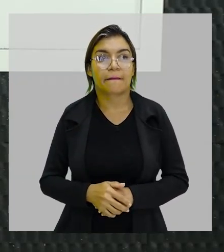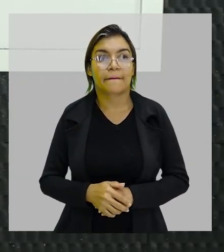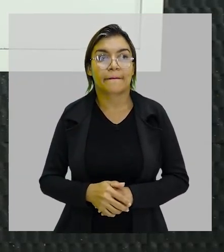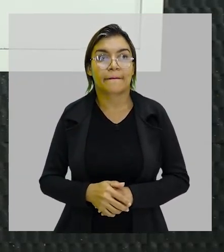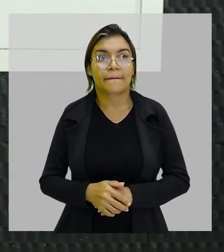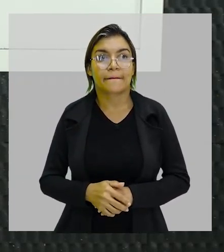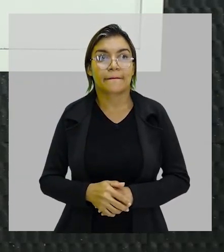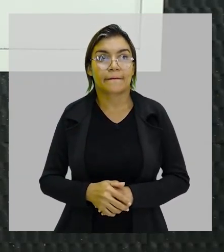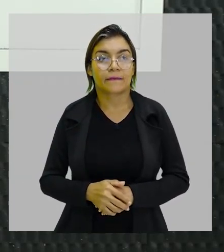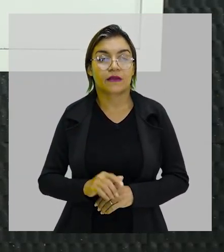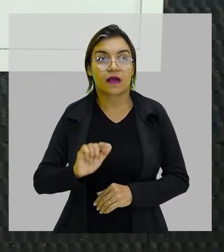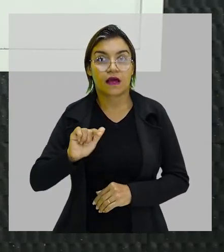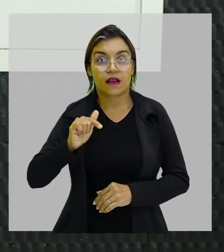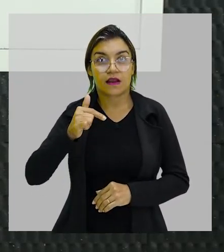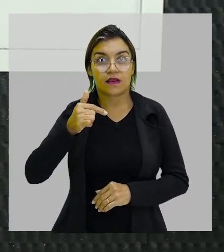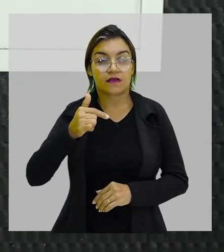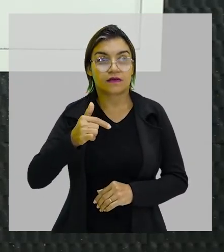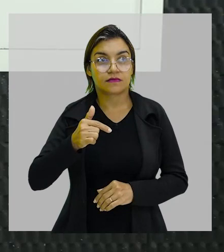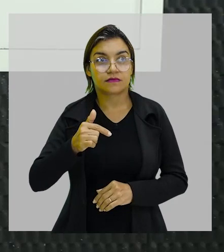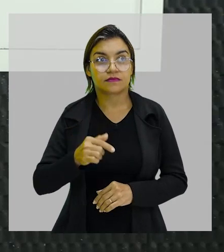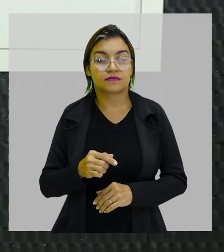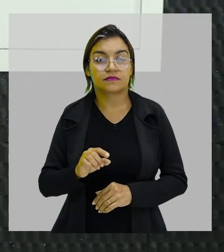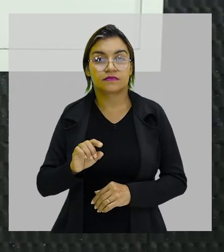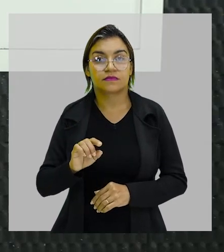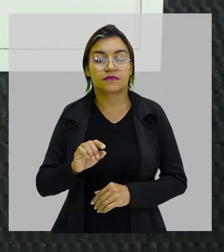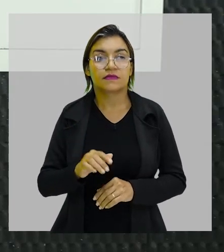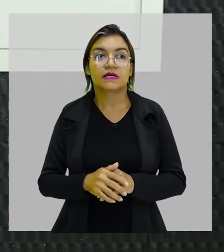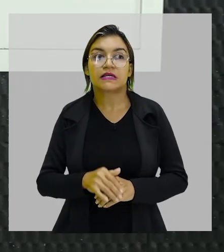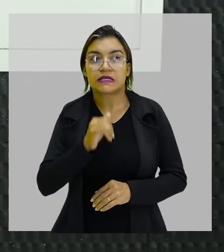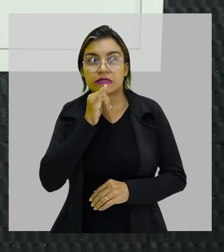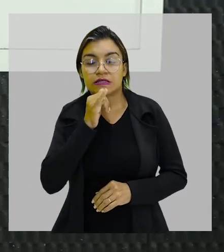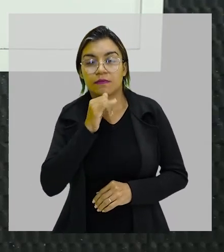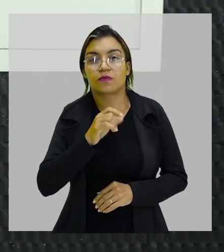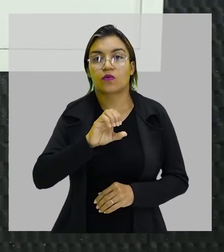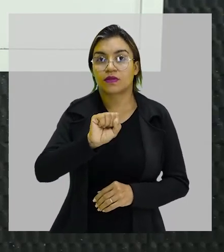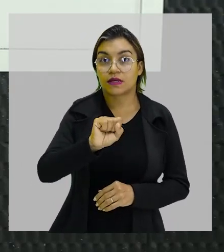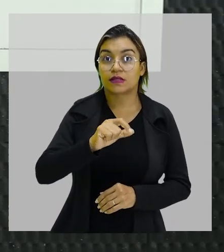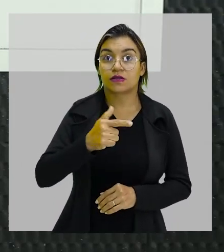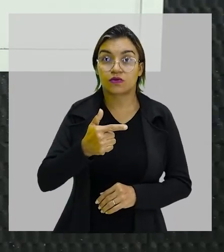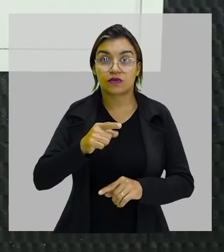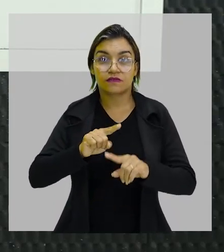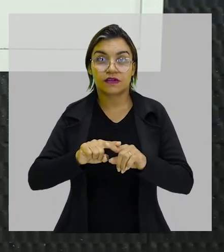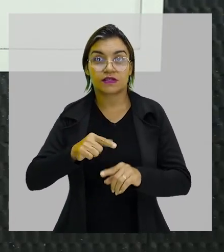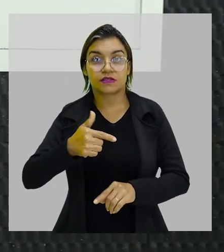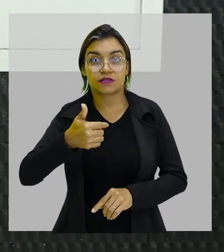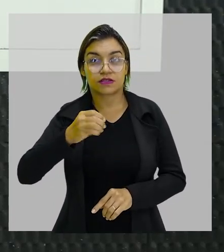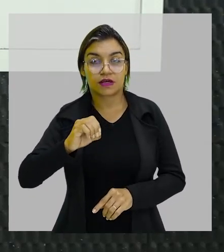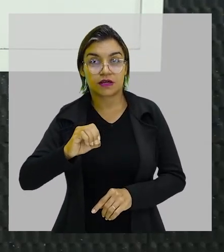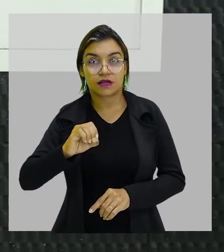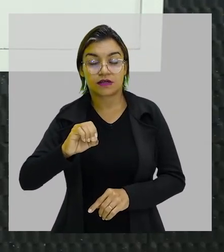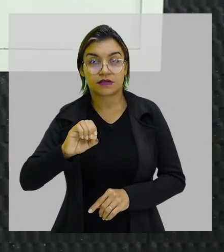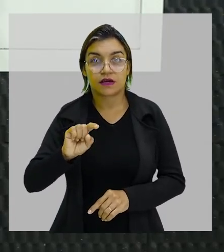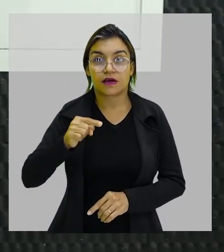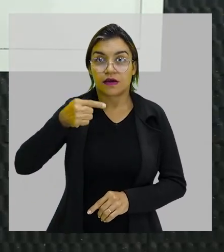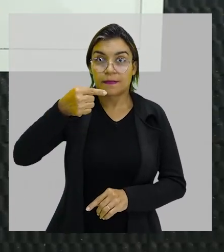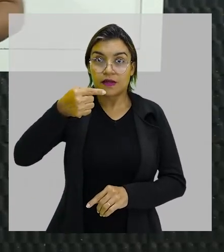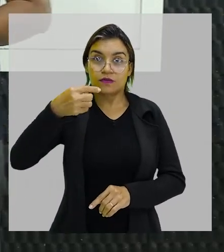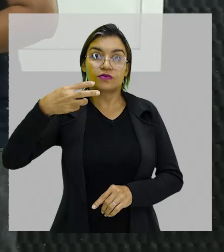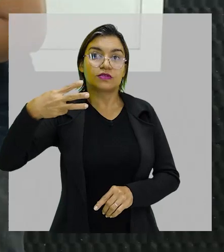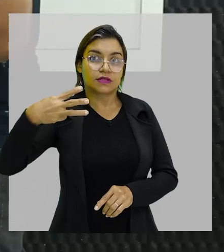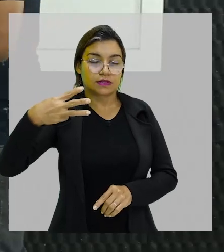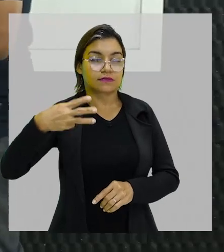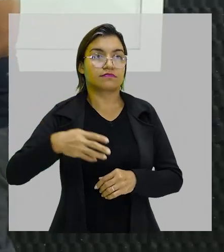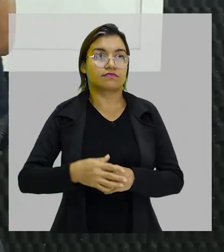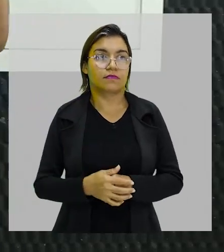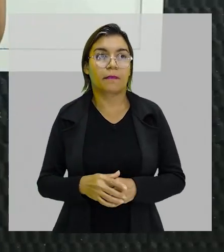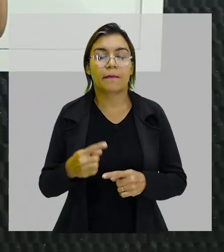82 vezes 10 a menos 3. Ok? Então, fiz essa transformação. Isso para quê? Porque eu posso multiplicar